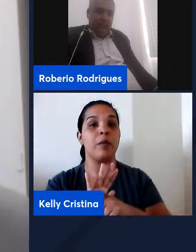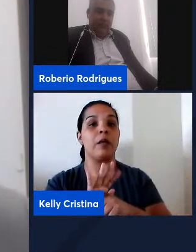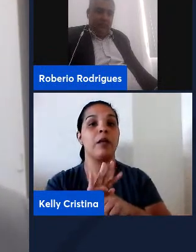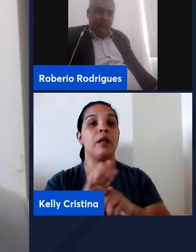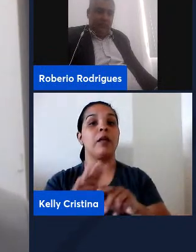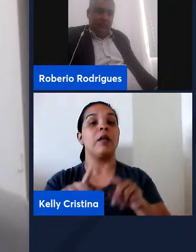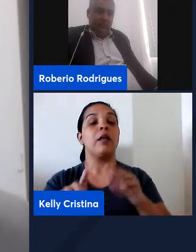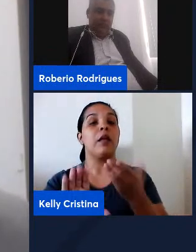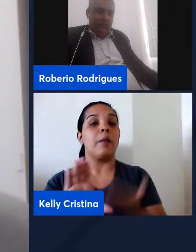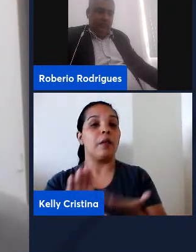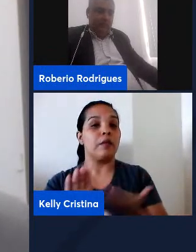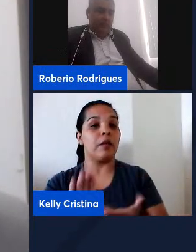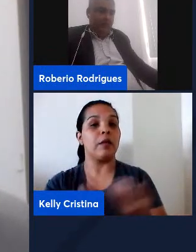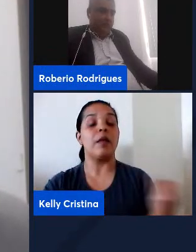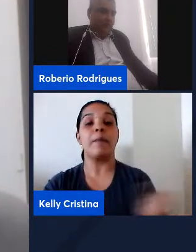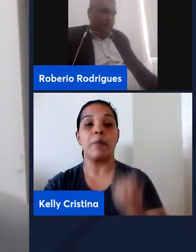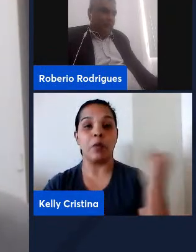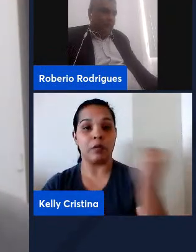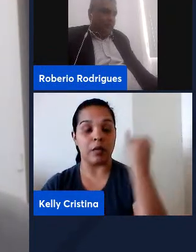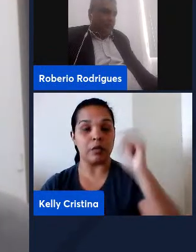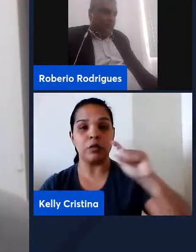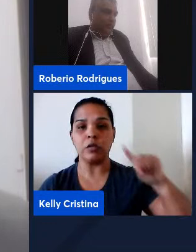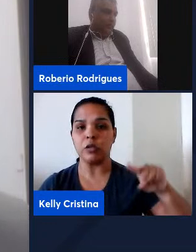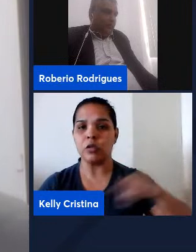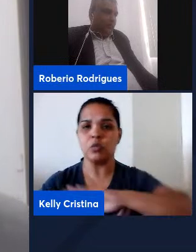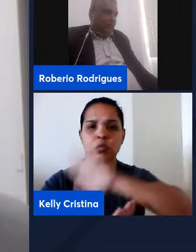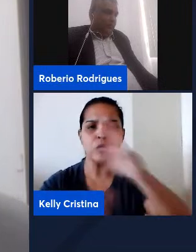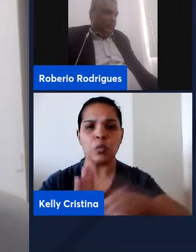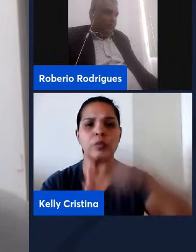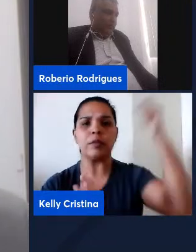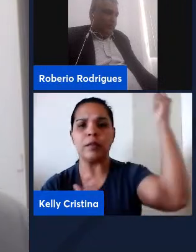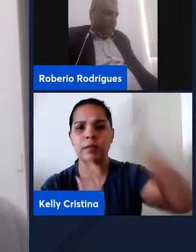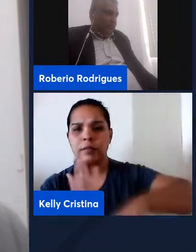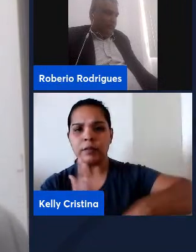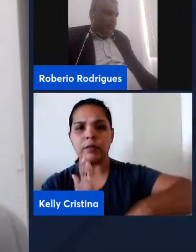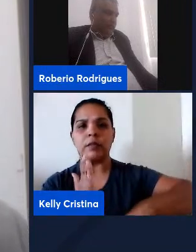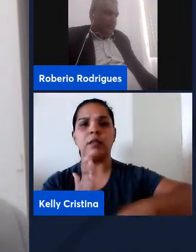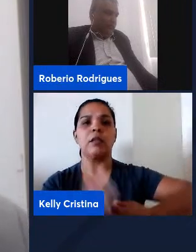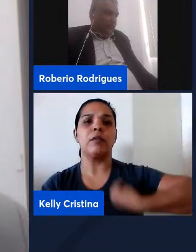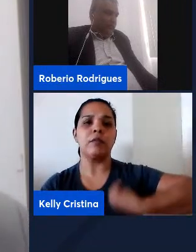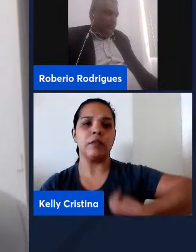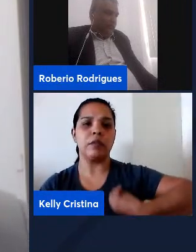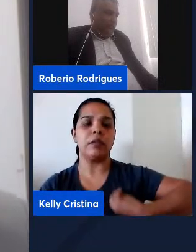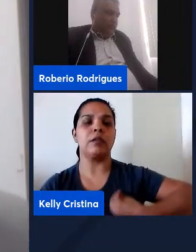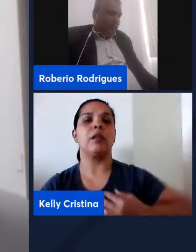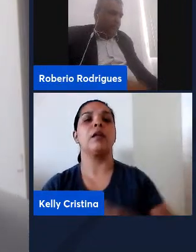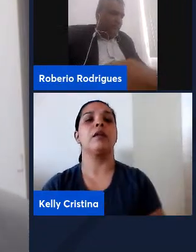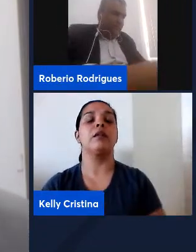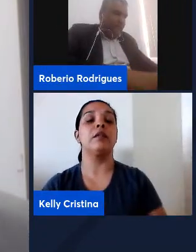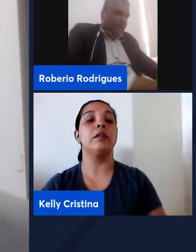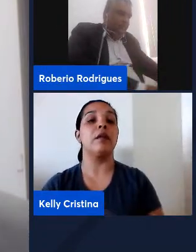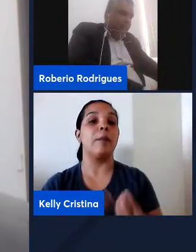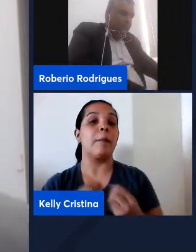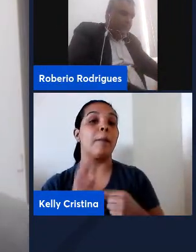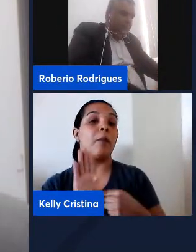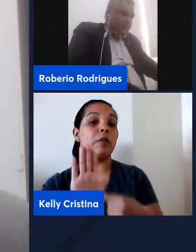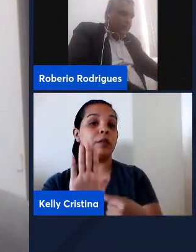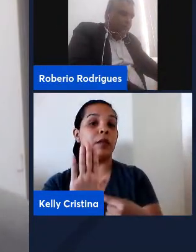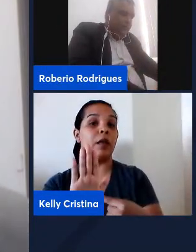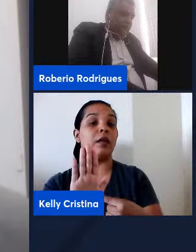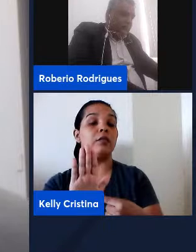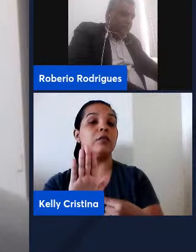é imprescindível que todos assinem os formulários de frequência que serão disponibilizados nos chats